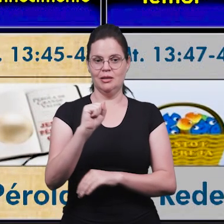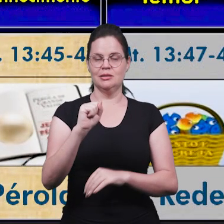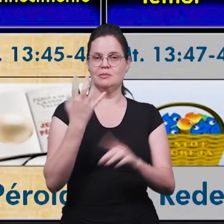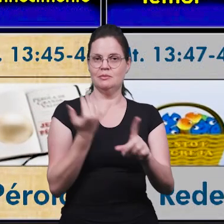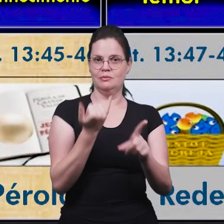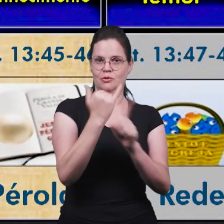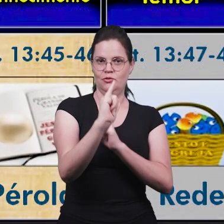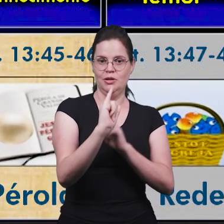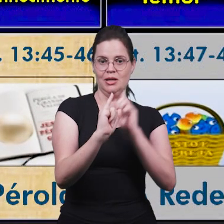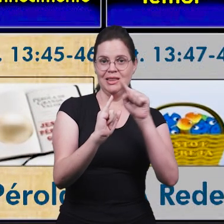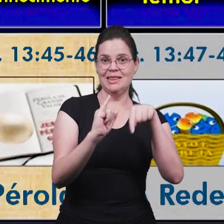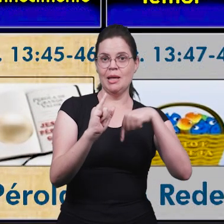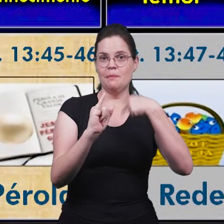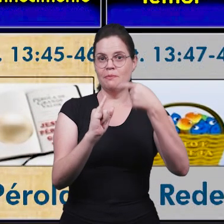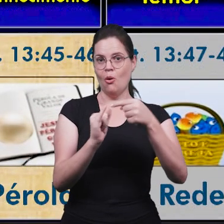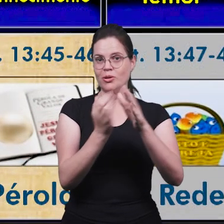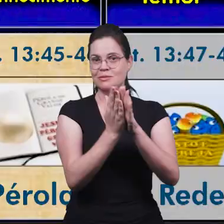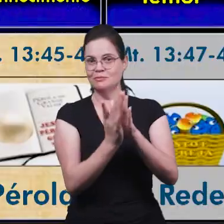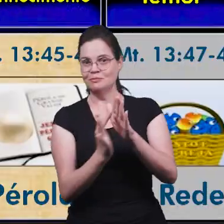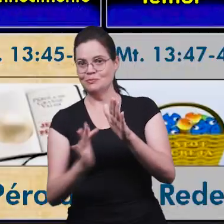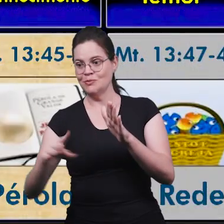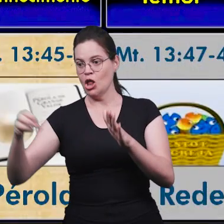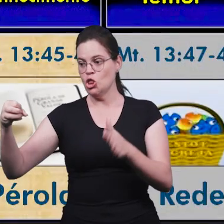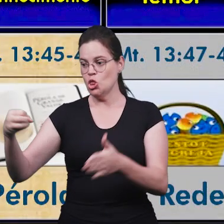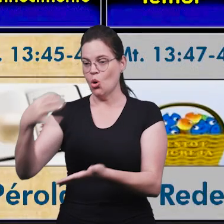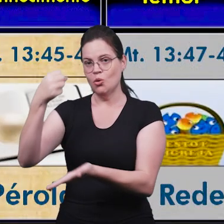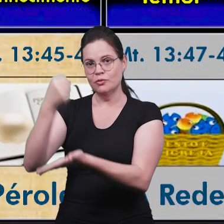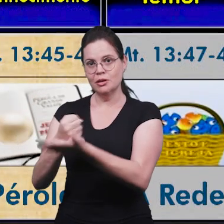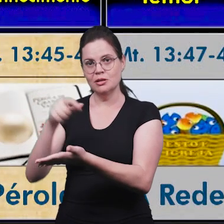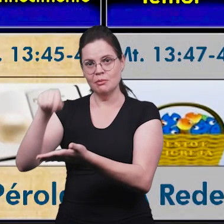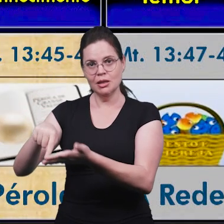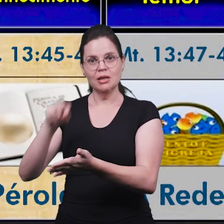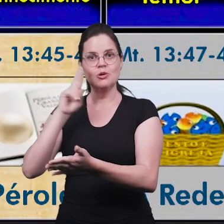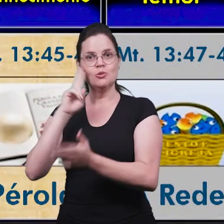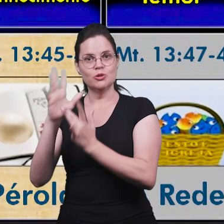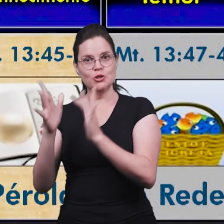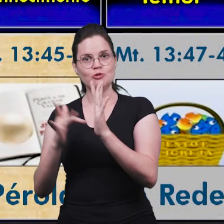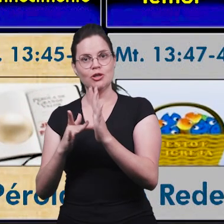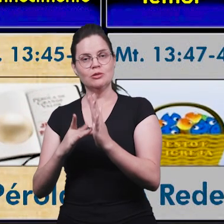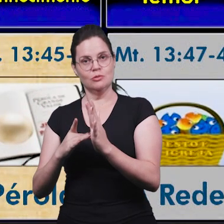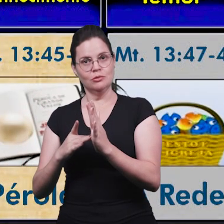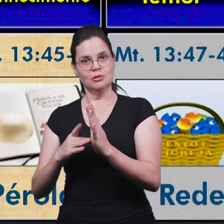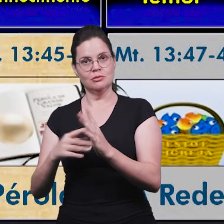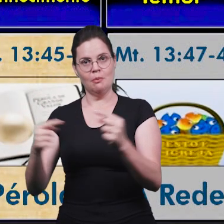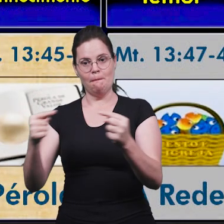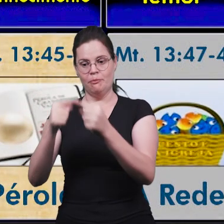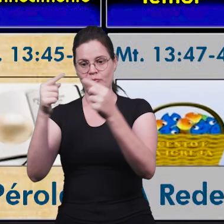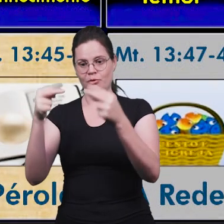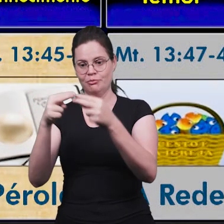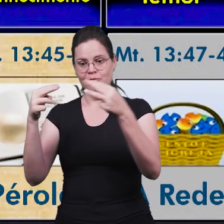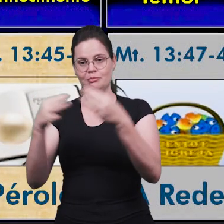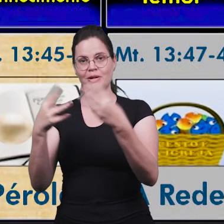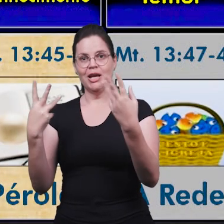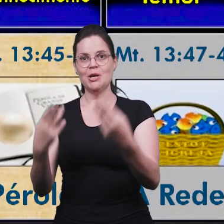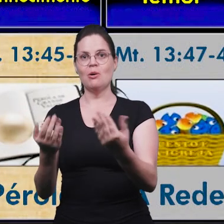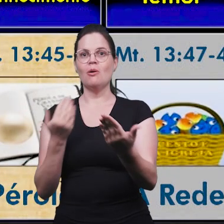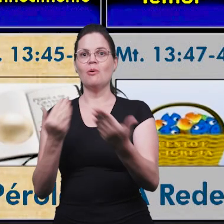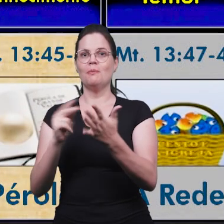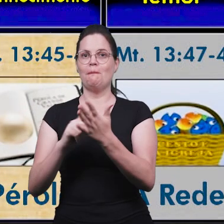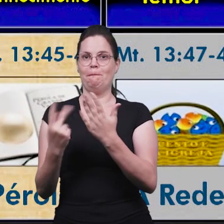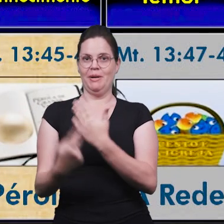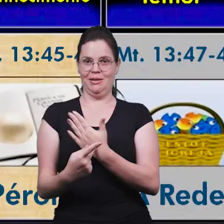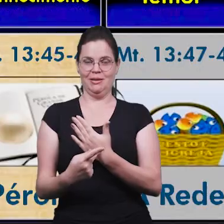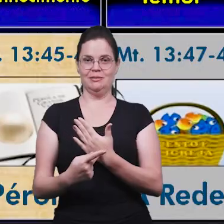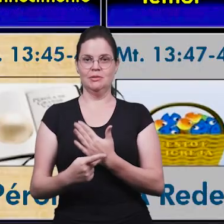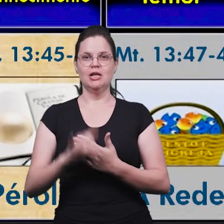profeta Isaías profetizou, o Senhor Jesus confirmou nas parábolas. É uma explicação até que estamos aqui repetindo, mas que já foi